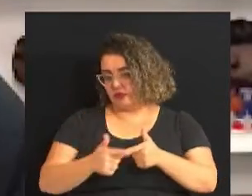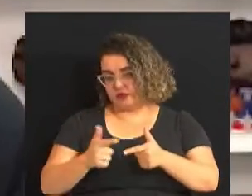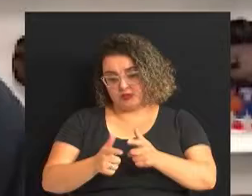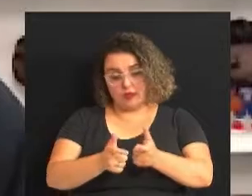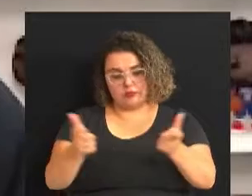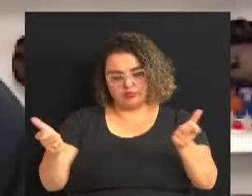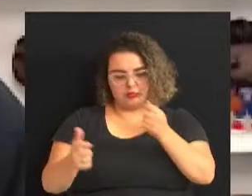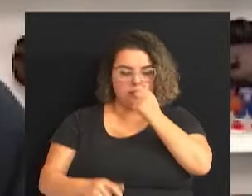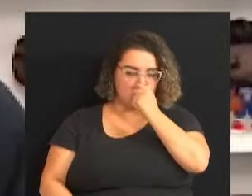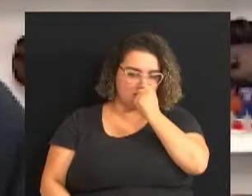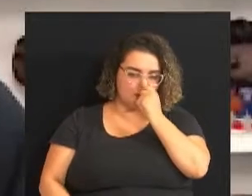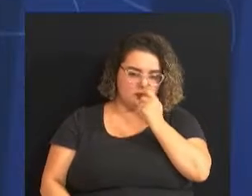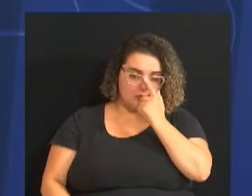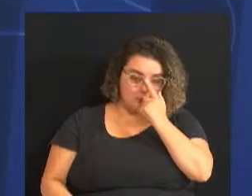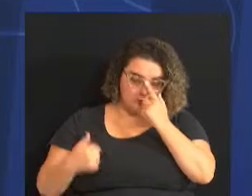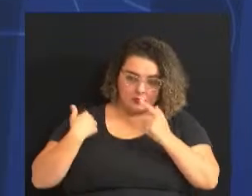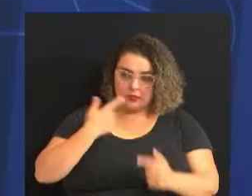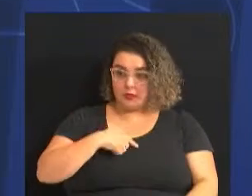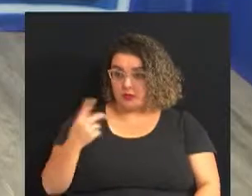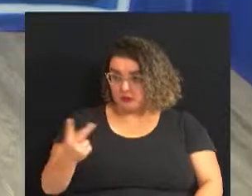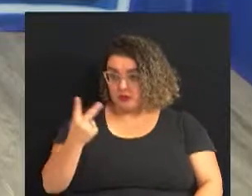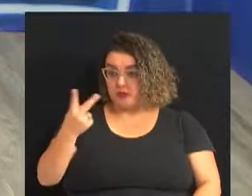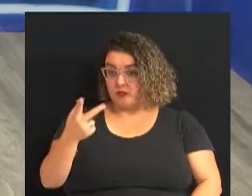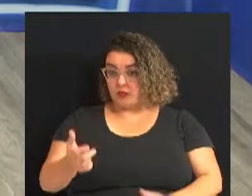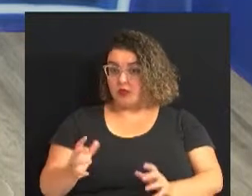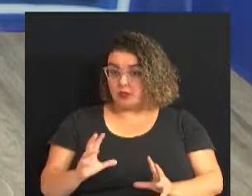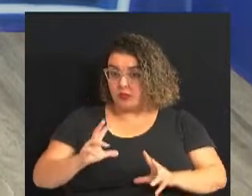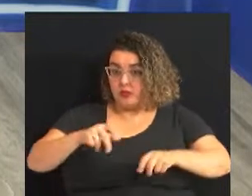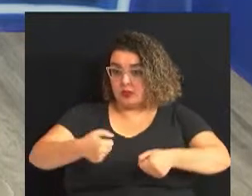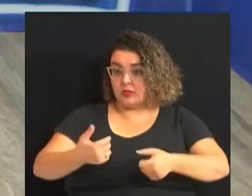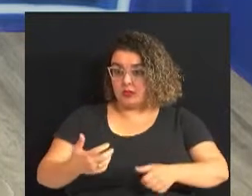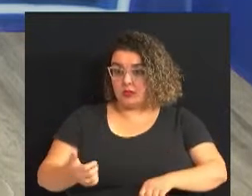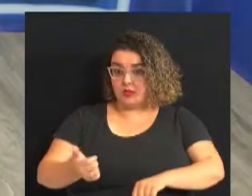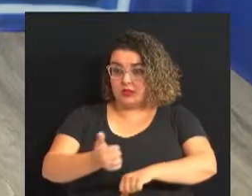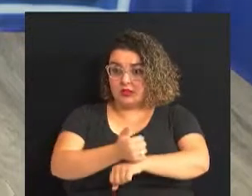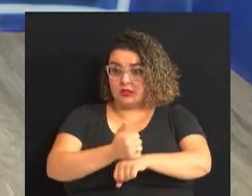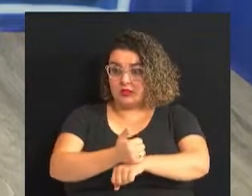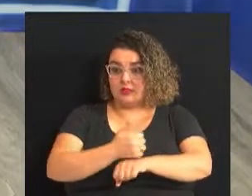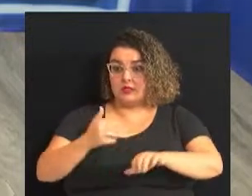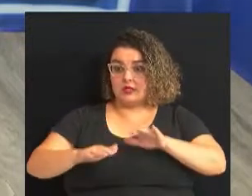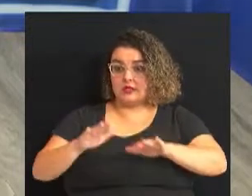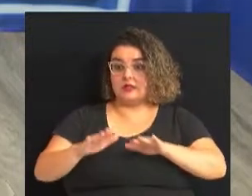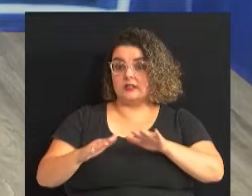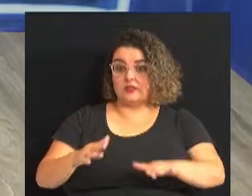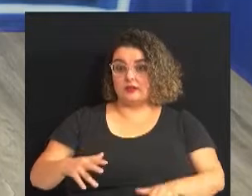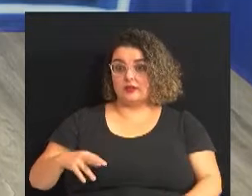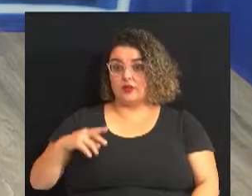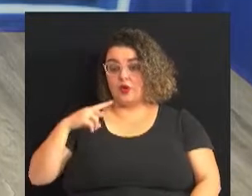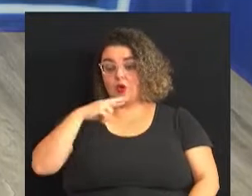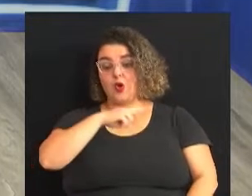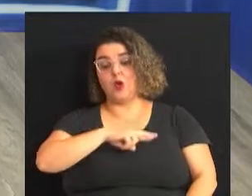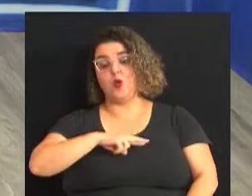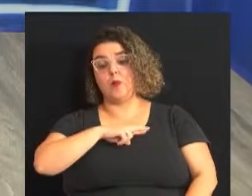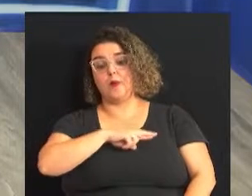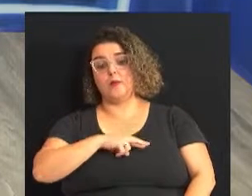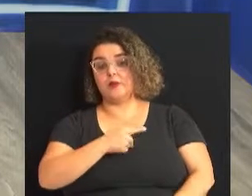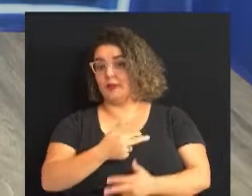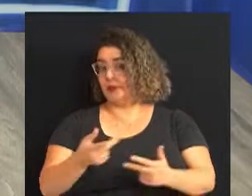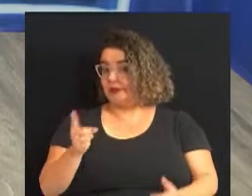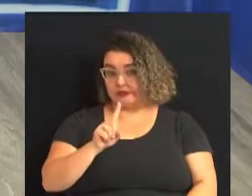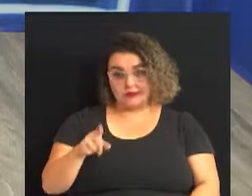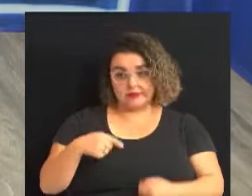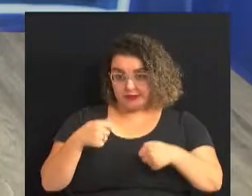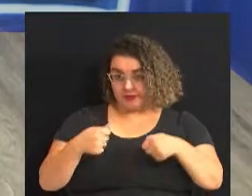Nós valorizamos, né, o esforço desses atletas, mas muitas vezes nós romantizamos algo que não deveria, né? Seria